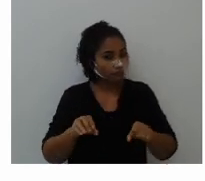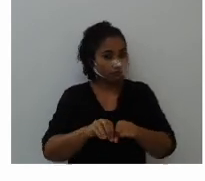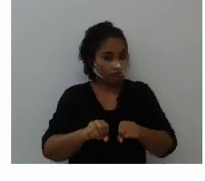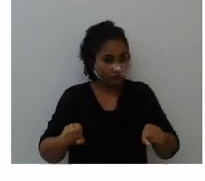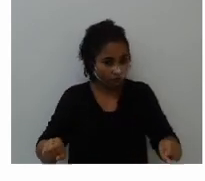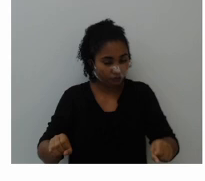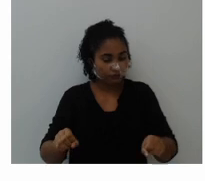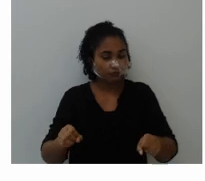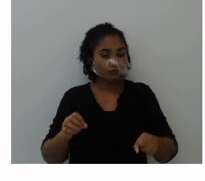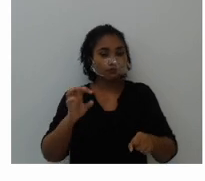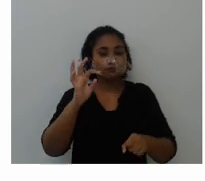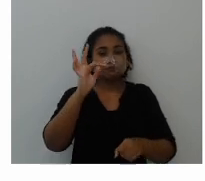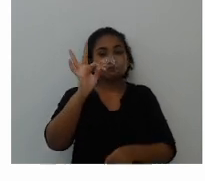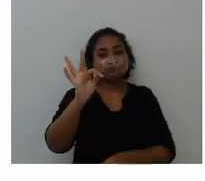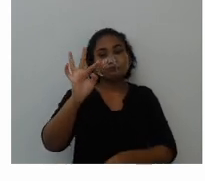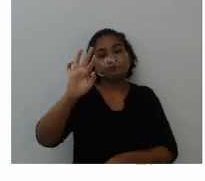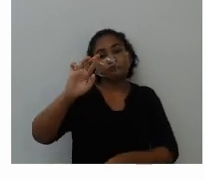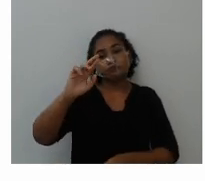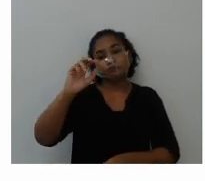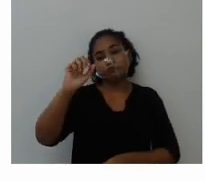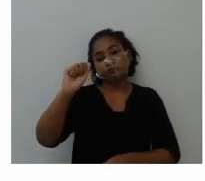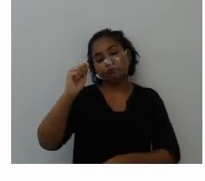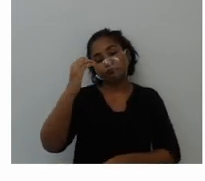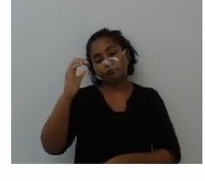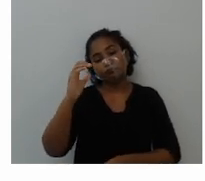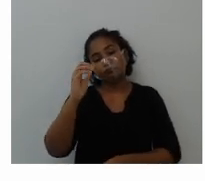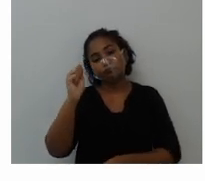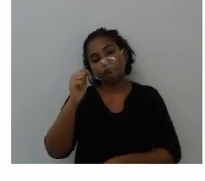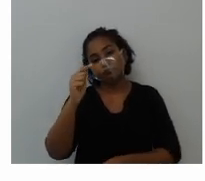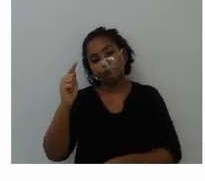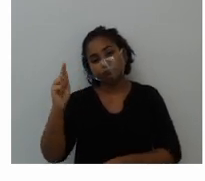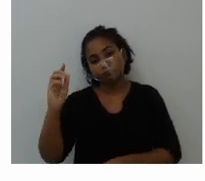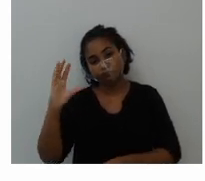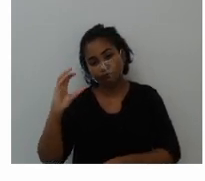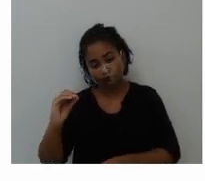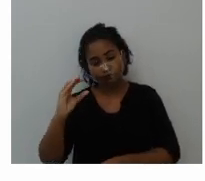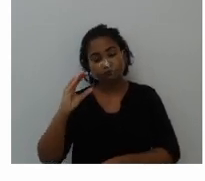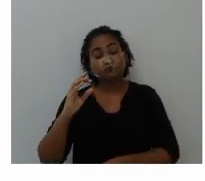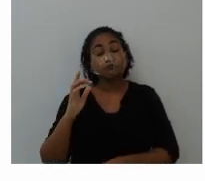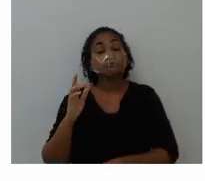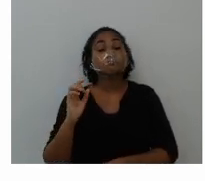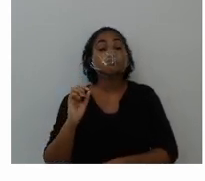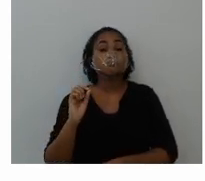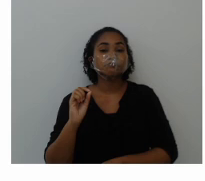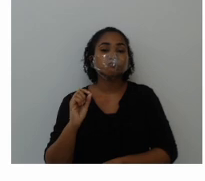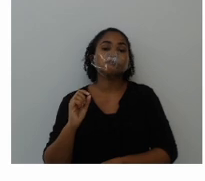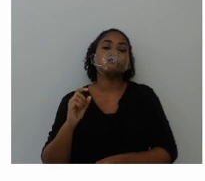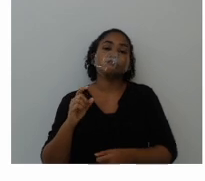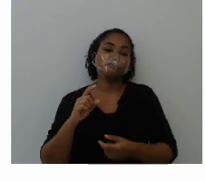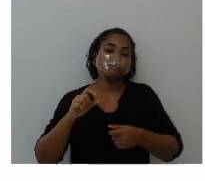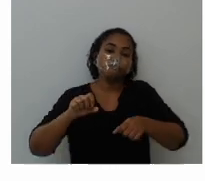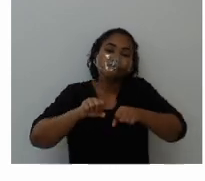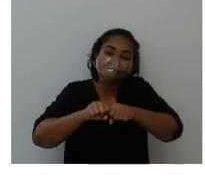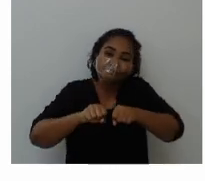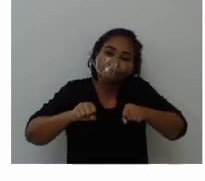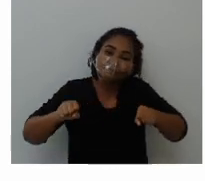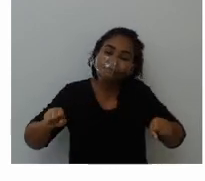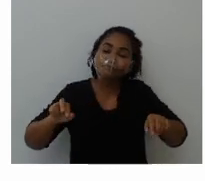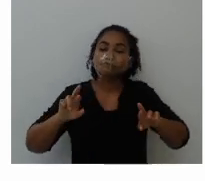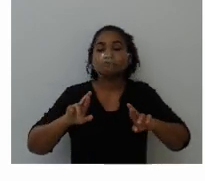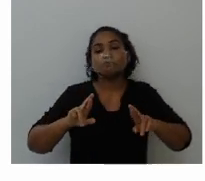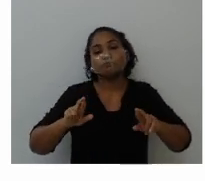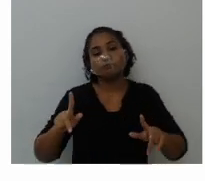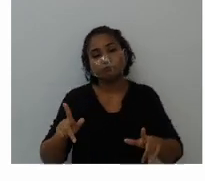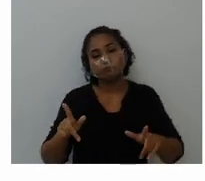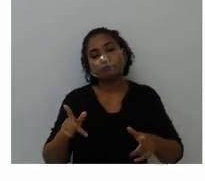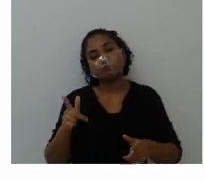Corda, tração. Então, a força que vai estar agindo em cada corda são trações que são diferentes,